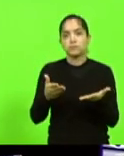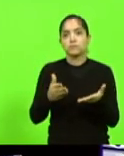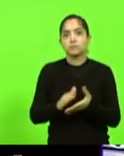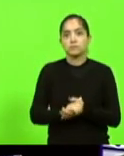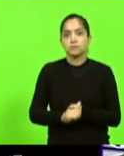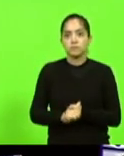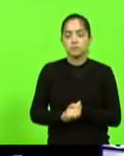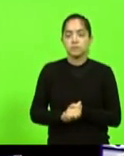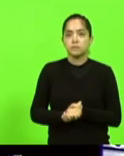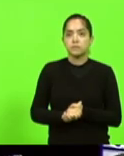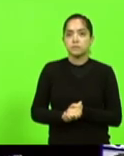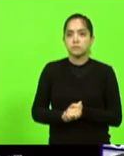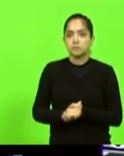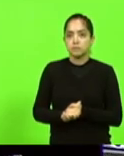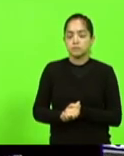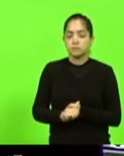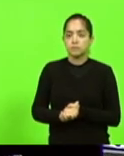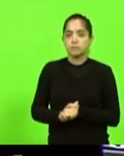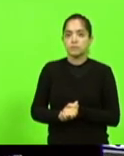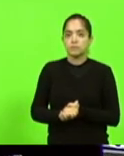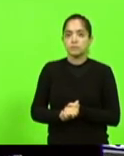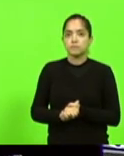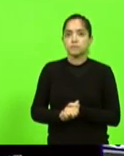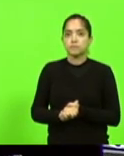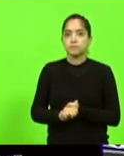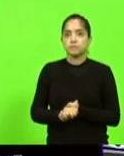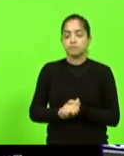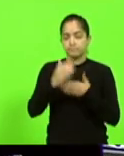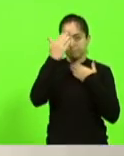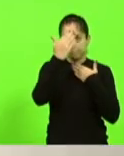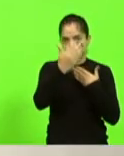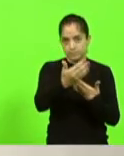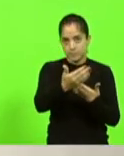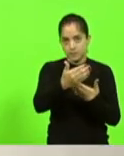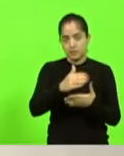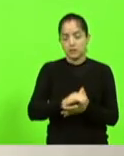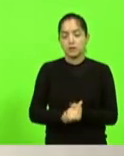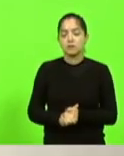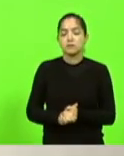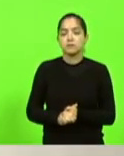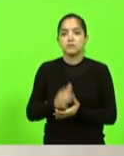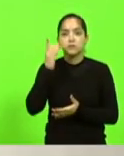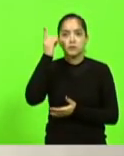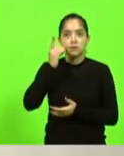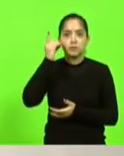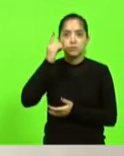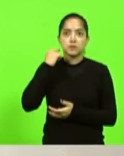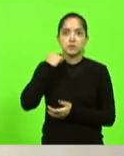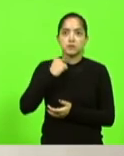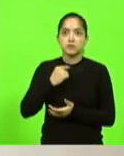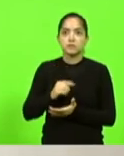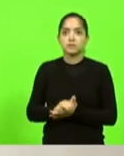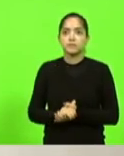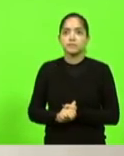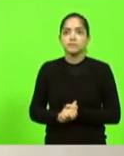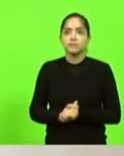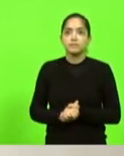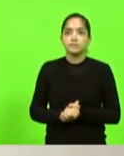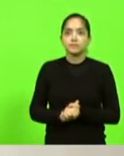ler das atas, senhor presidente. Muito obrigado, deputado Silvio Drevic.